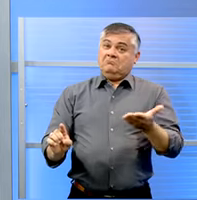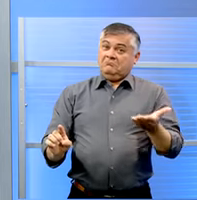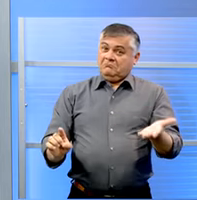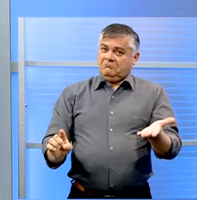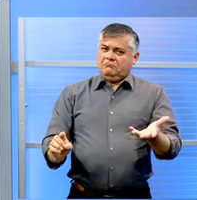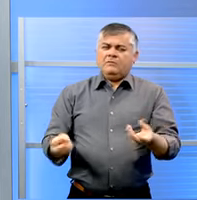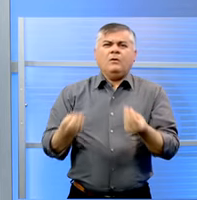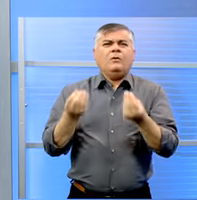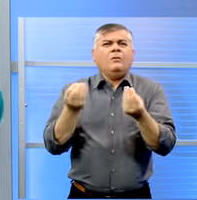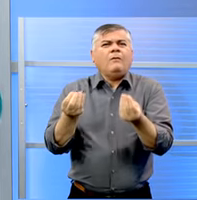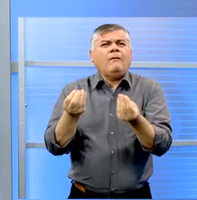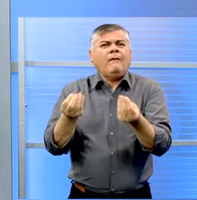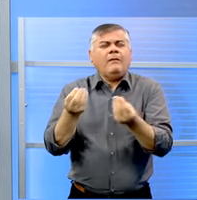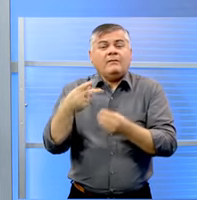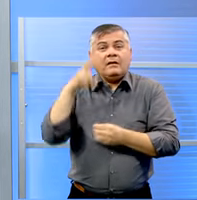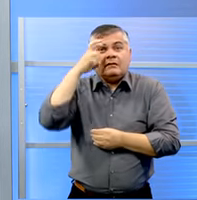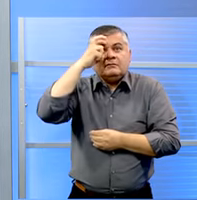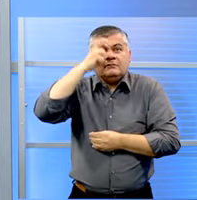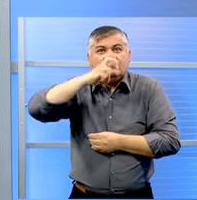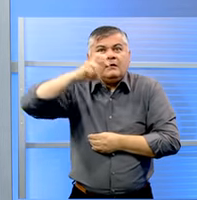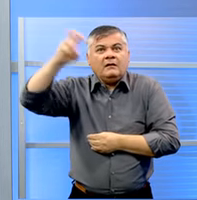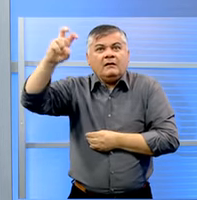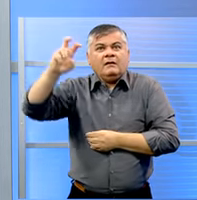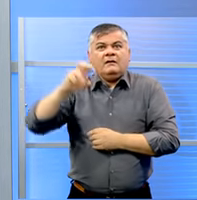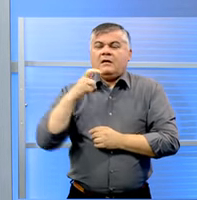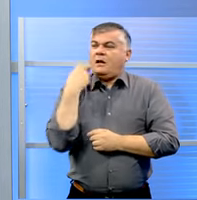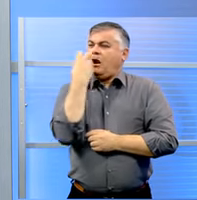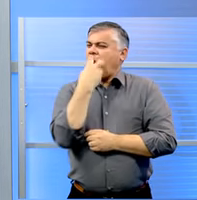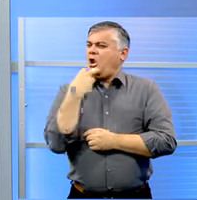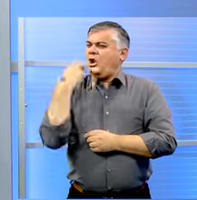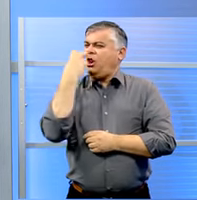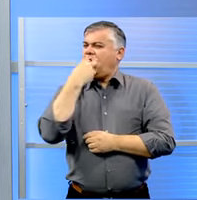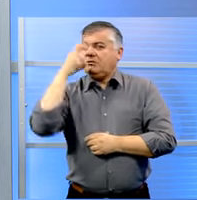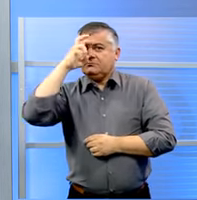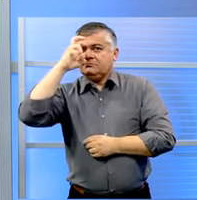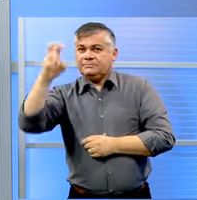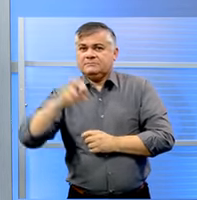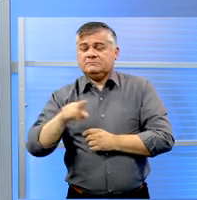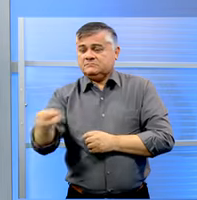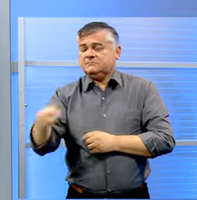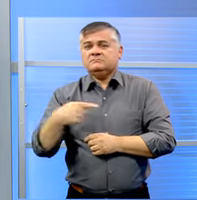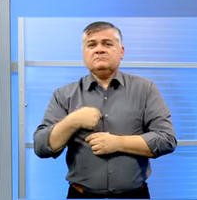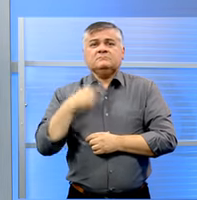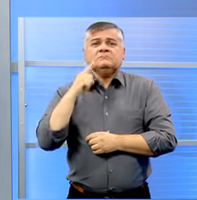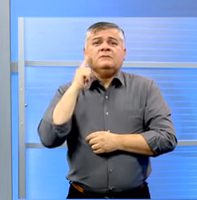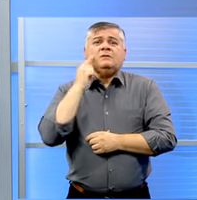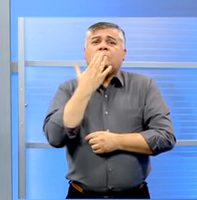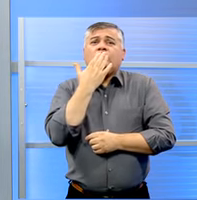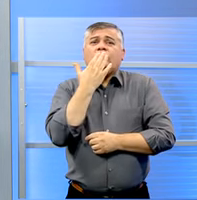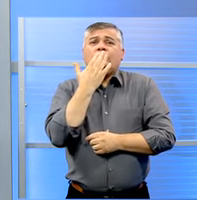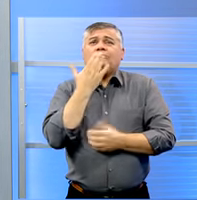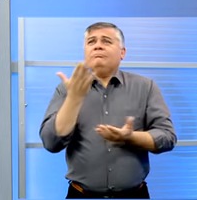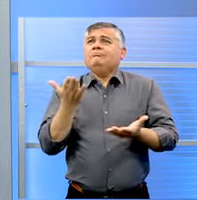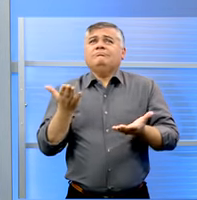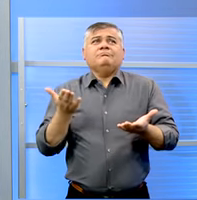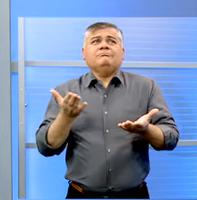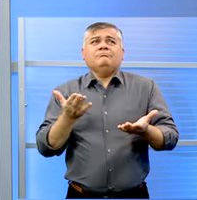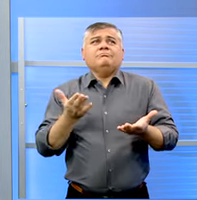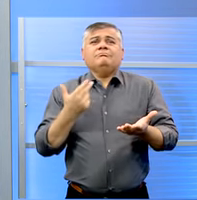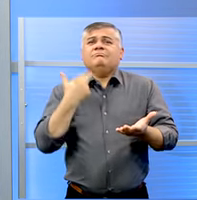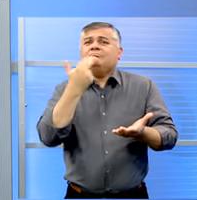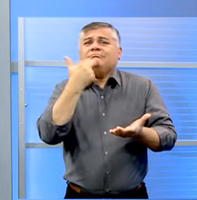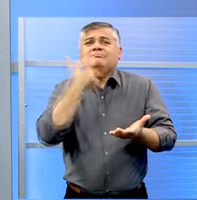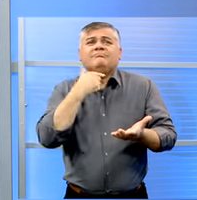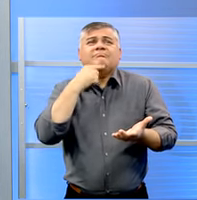a inteligência vinha pelo modo de falar, o sujeito surdo logo não poderia oralizar como nós fazemos e